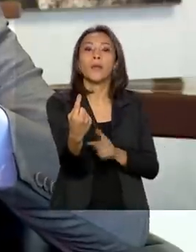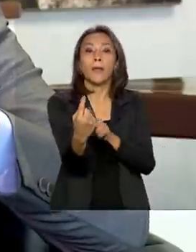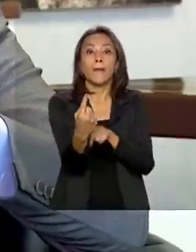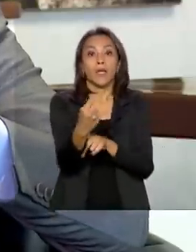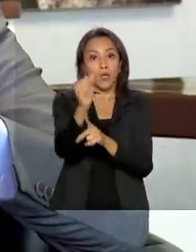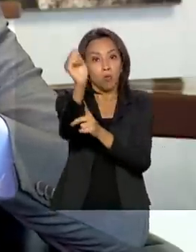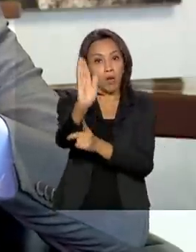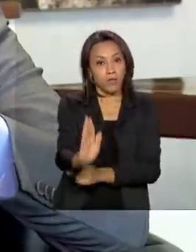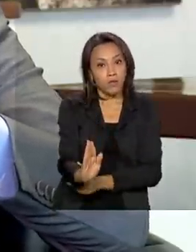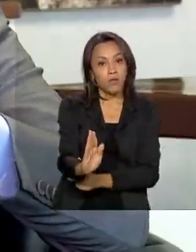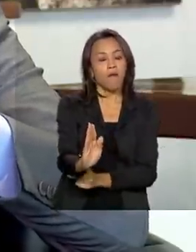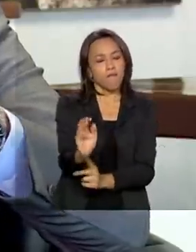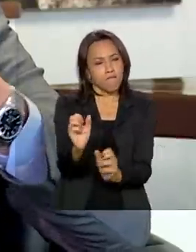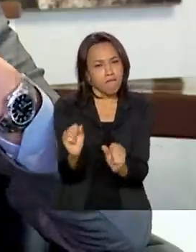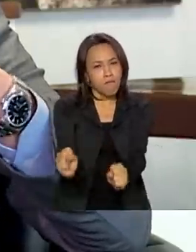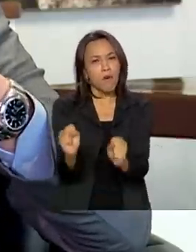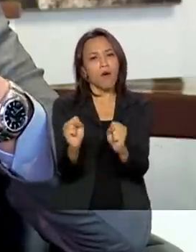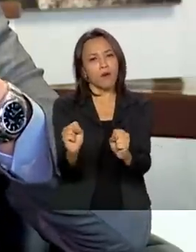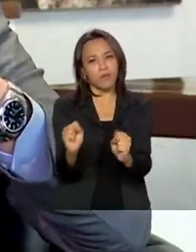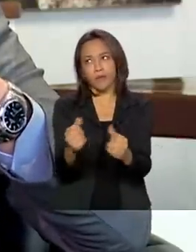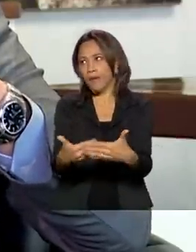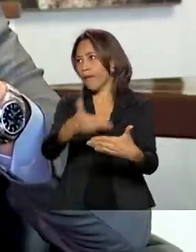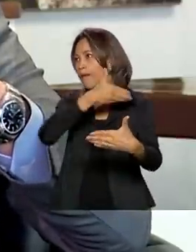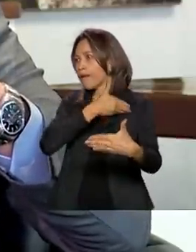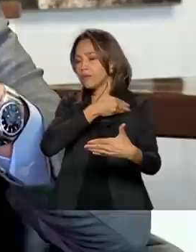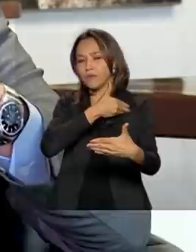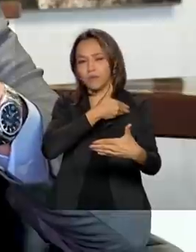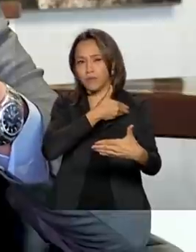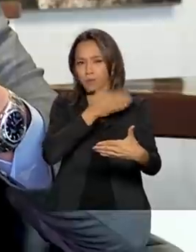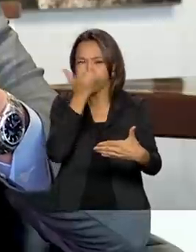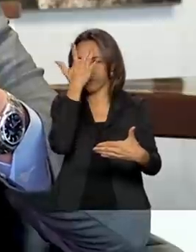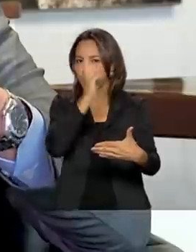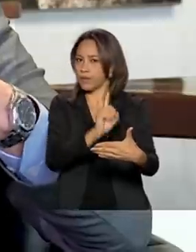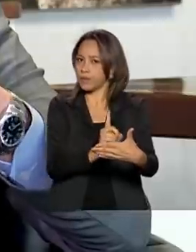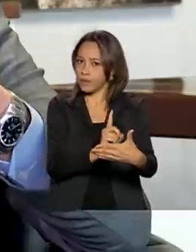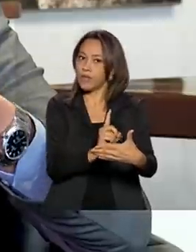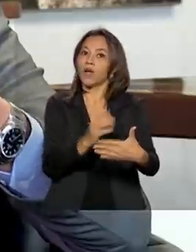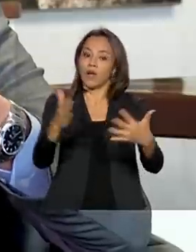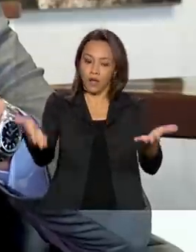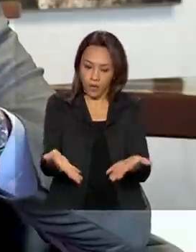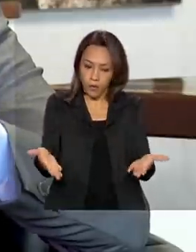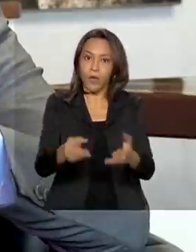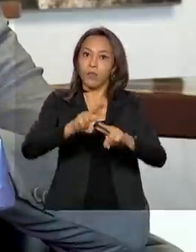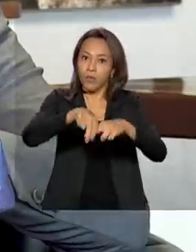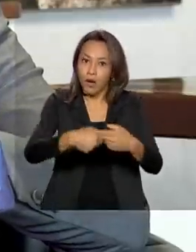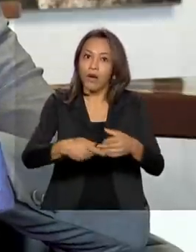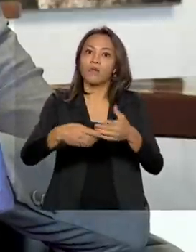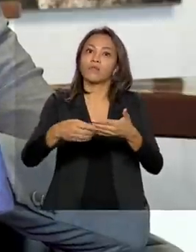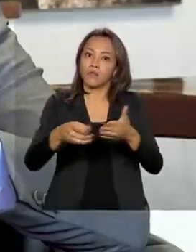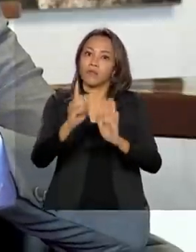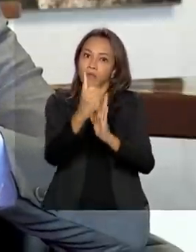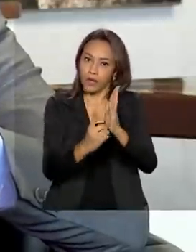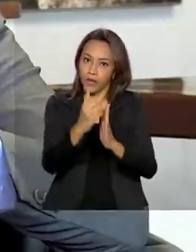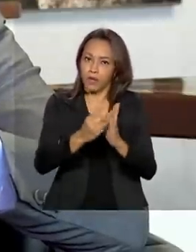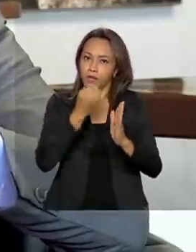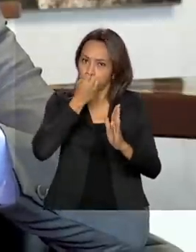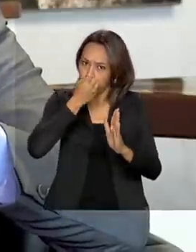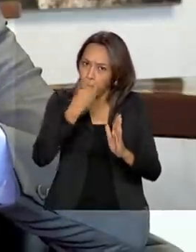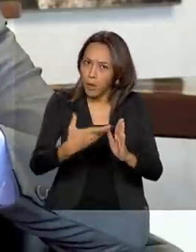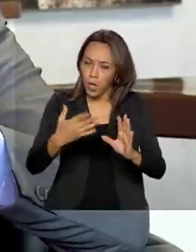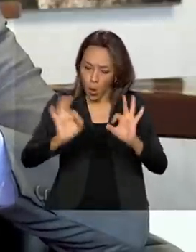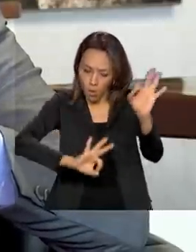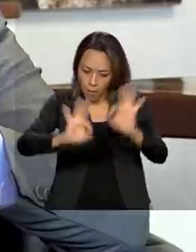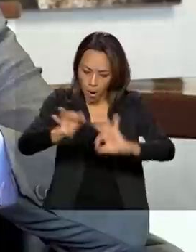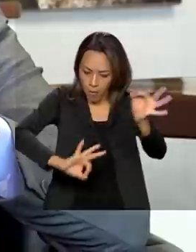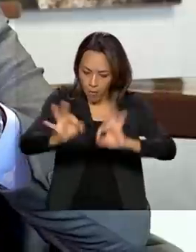que o Brasil possa, o que até então não era tão fácil, agora com os decretos isso já está bem regulamentado, daí porque o